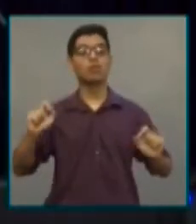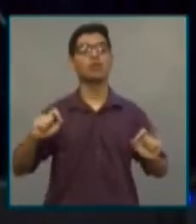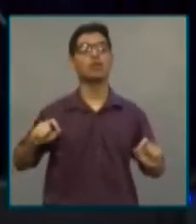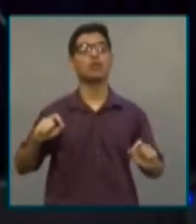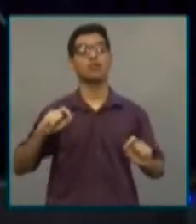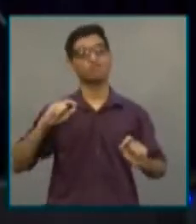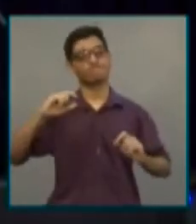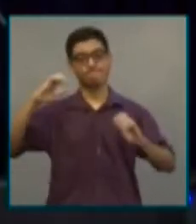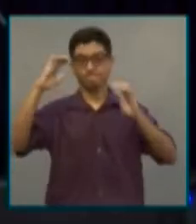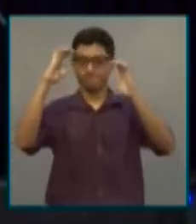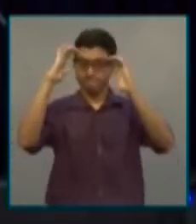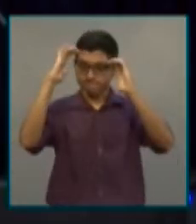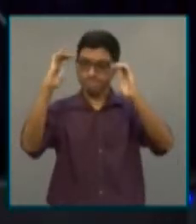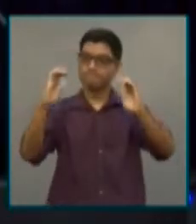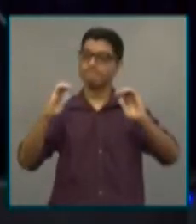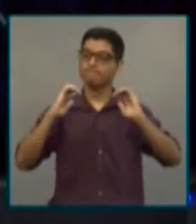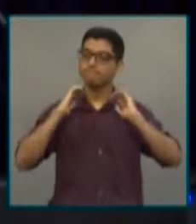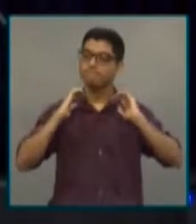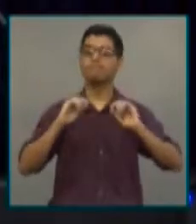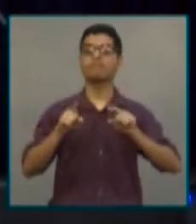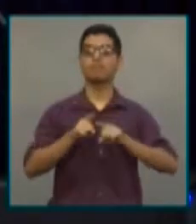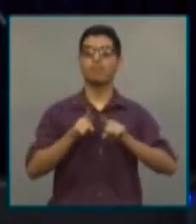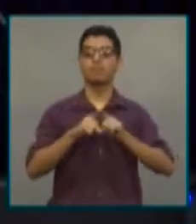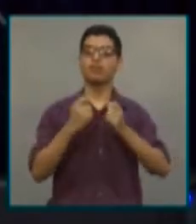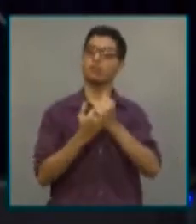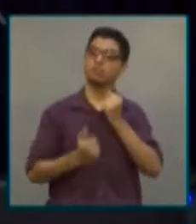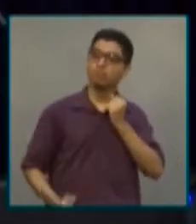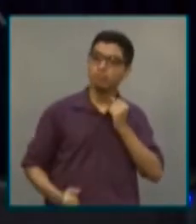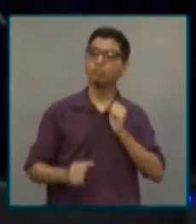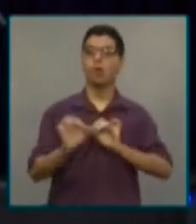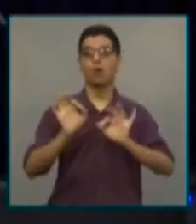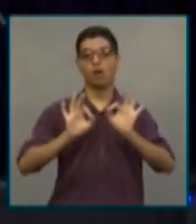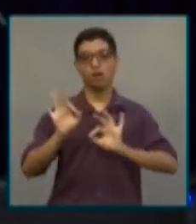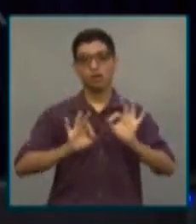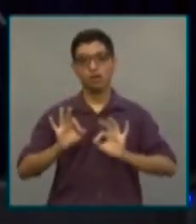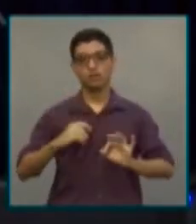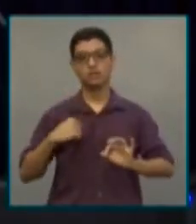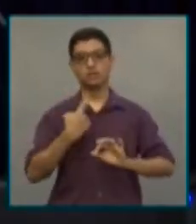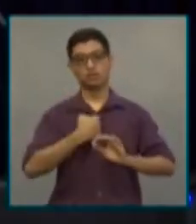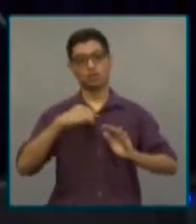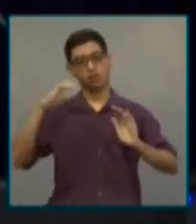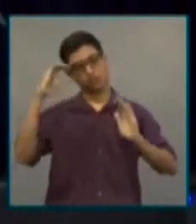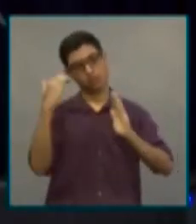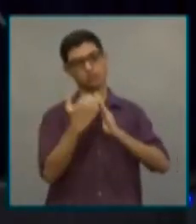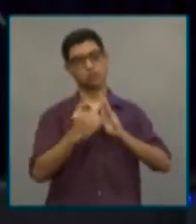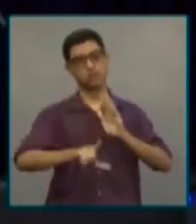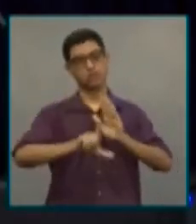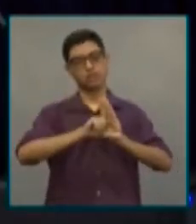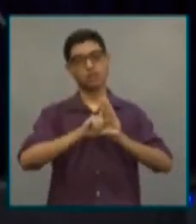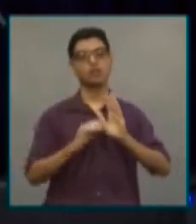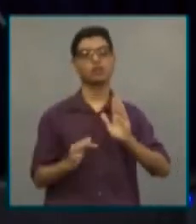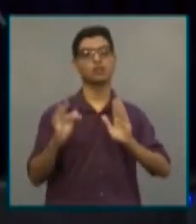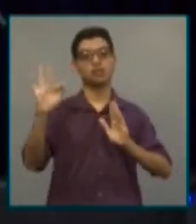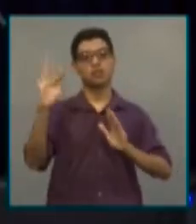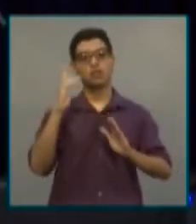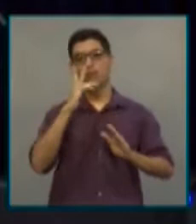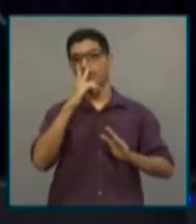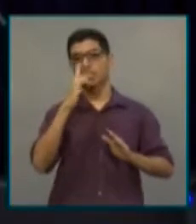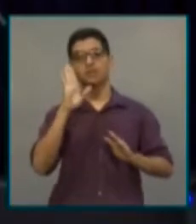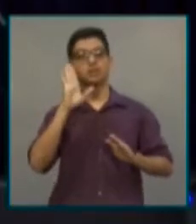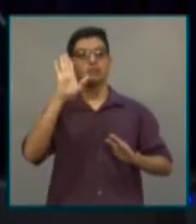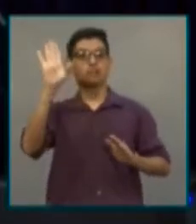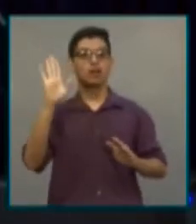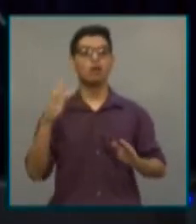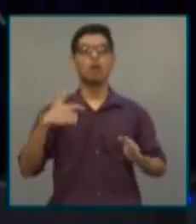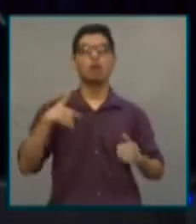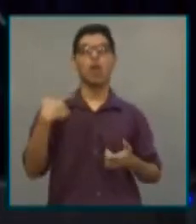Ela quer um projeto de gestão que resgate o respeito à lei federal. Chega de falácias, de conversas pequenas. Para